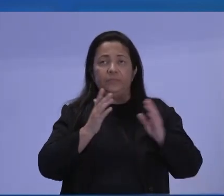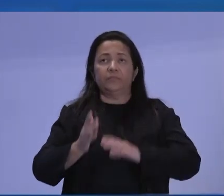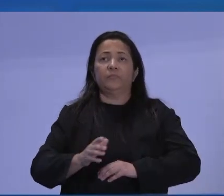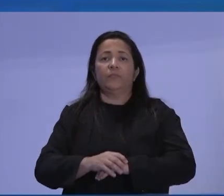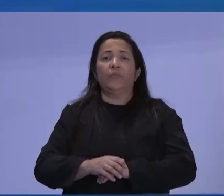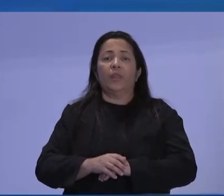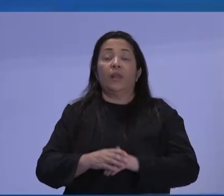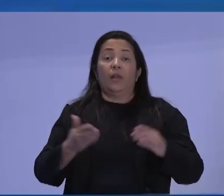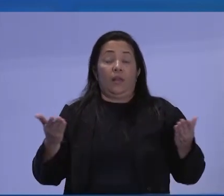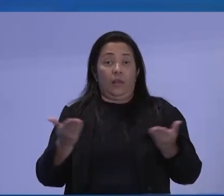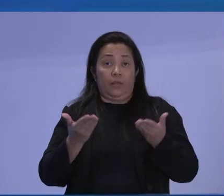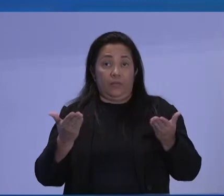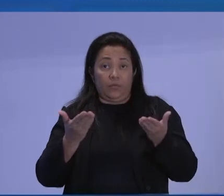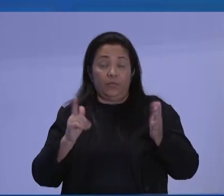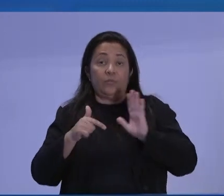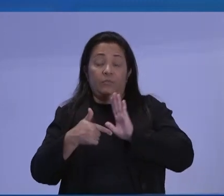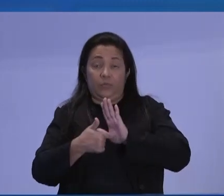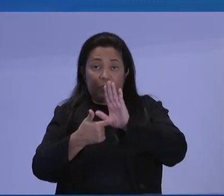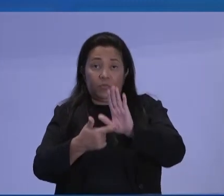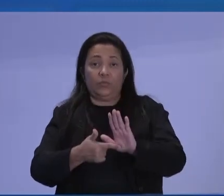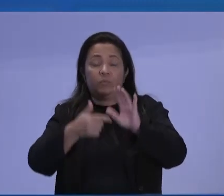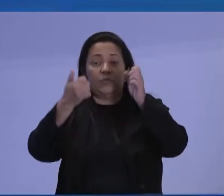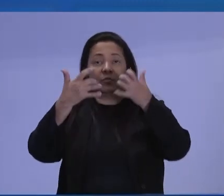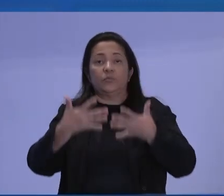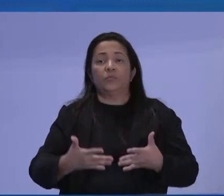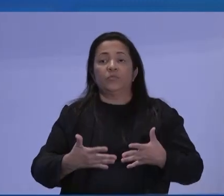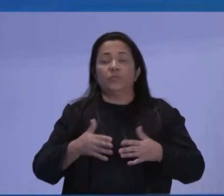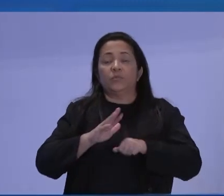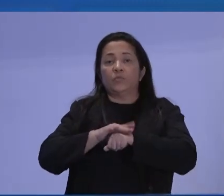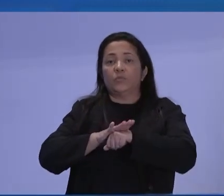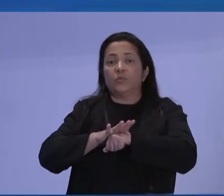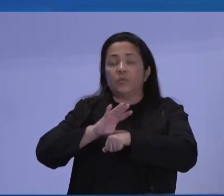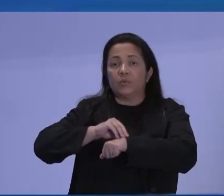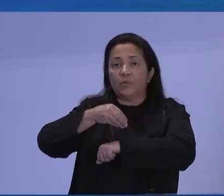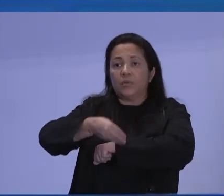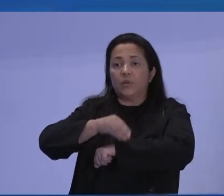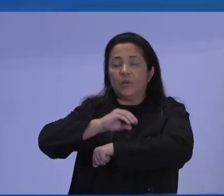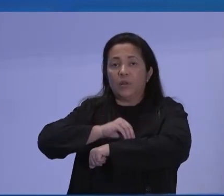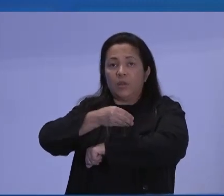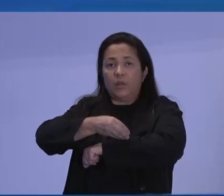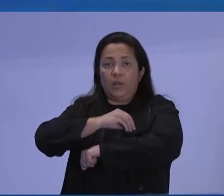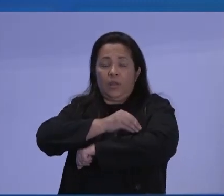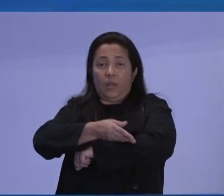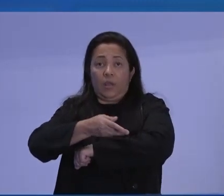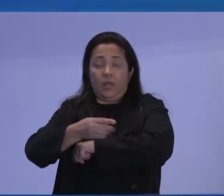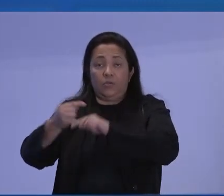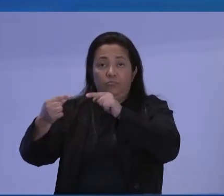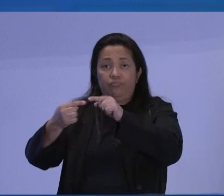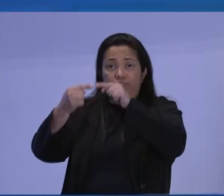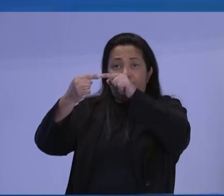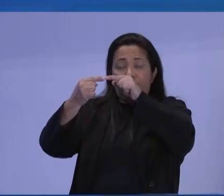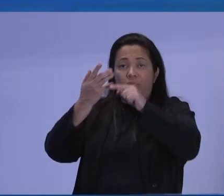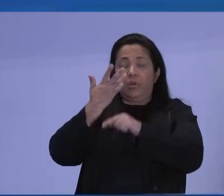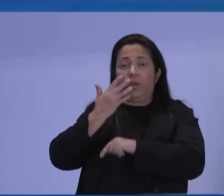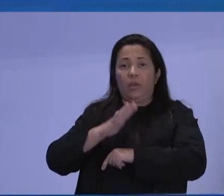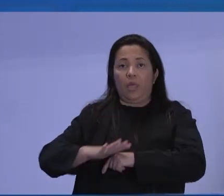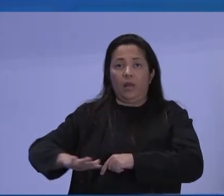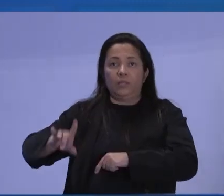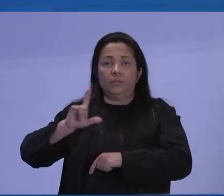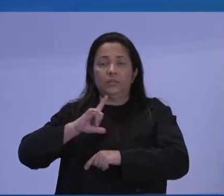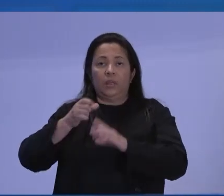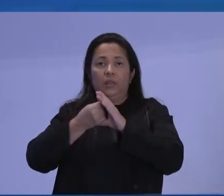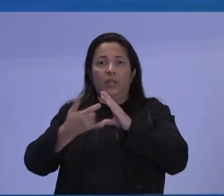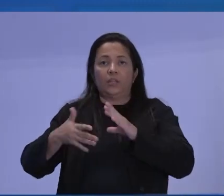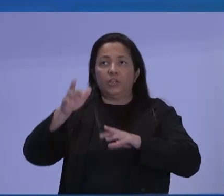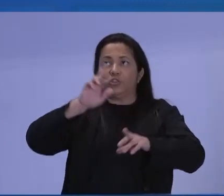Aqui, então, a gente mostrando também que os dados da hanseníase em crianças também são muito diversos quando a gente fala num país como o